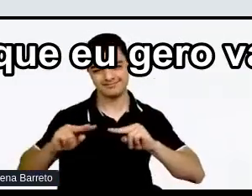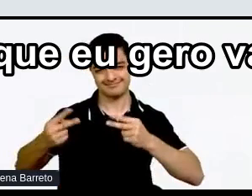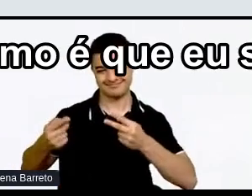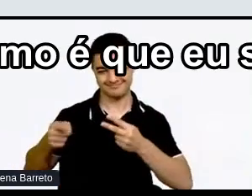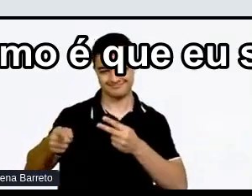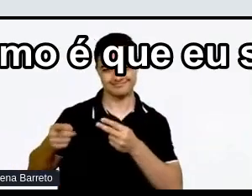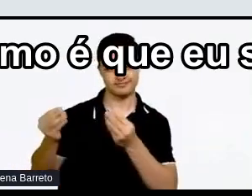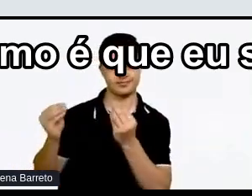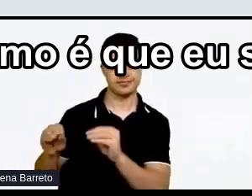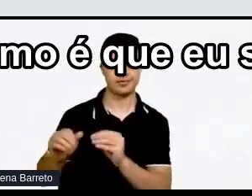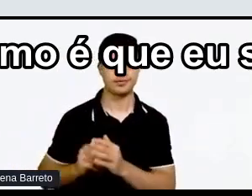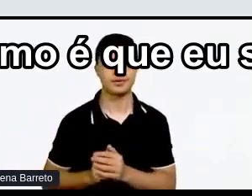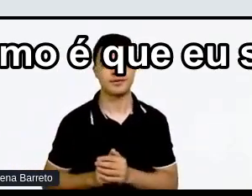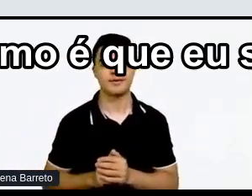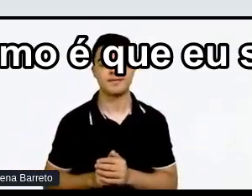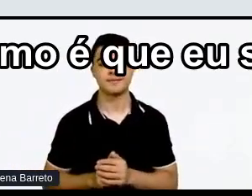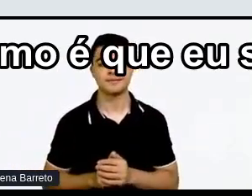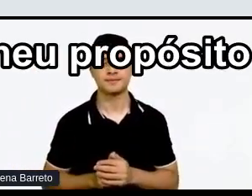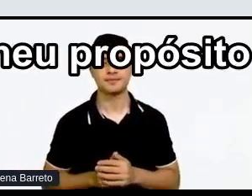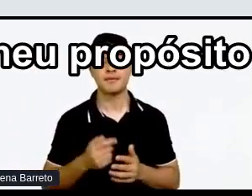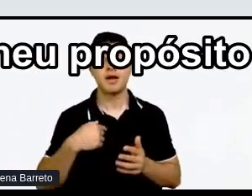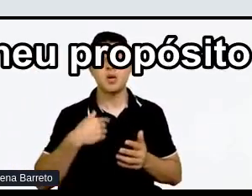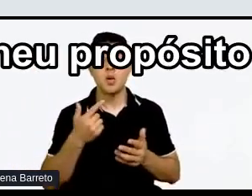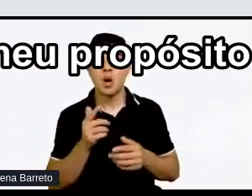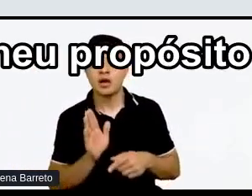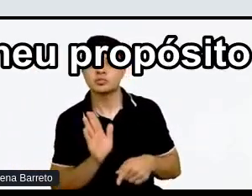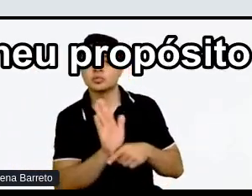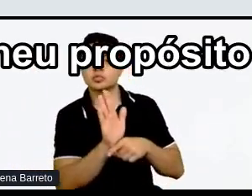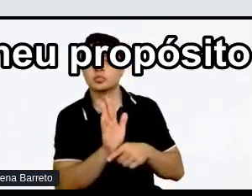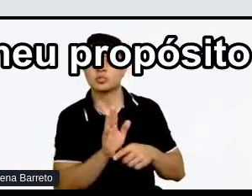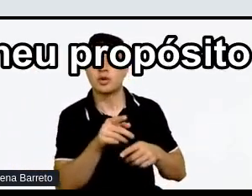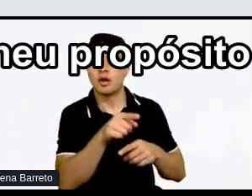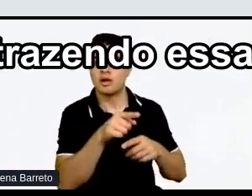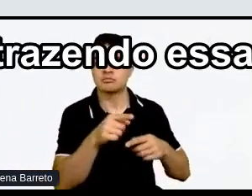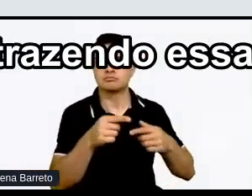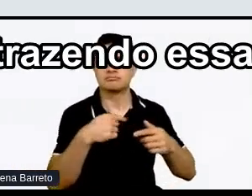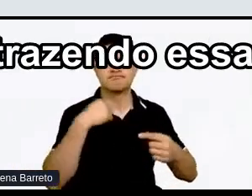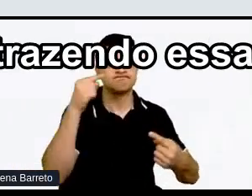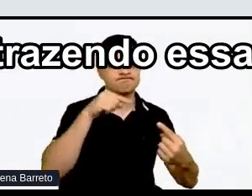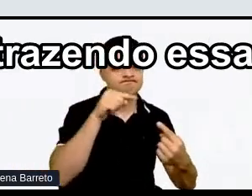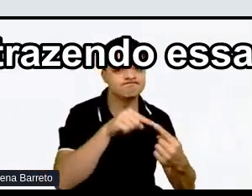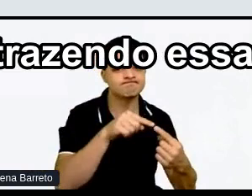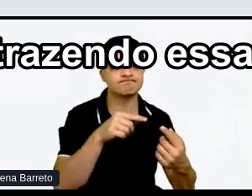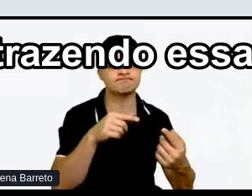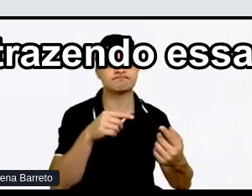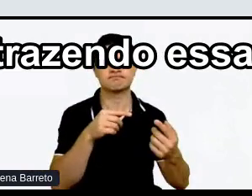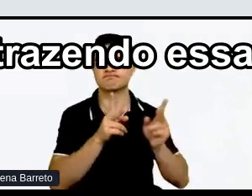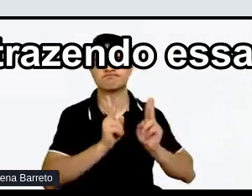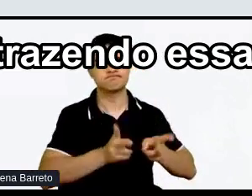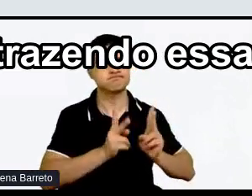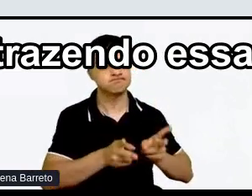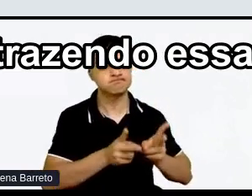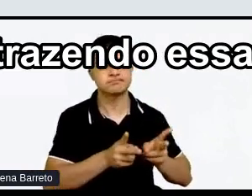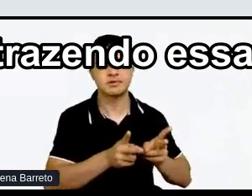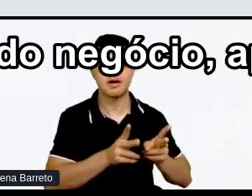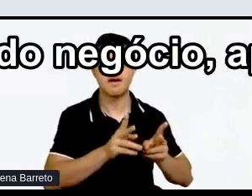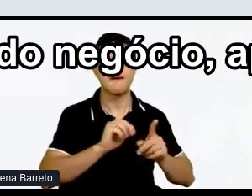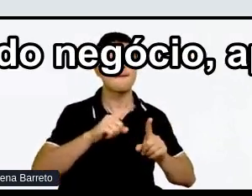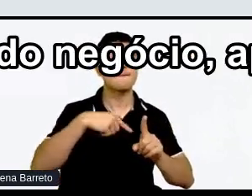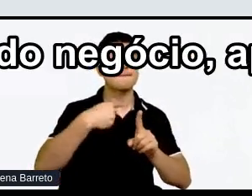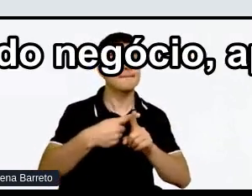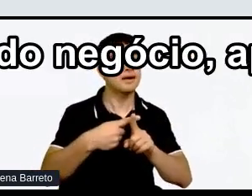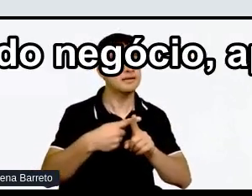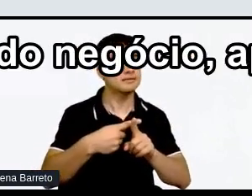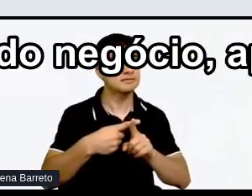gero valor para esse negócio. Né? Como é que eu sempre mantenho o meu propósito e o meu objetivo, mas trazendo essa